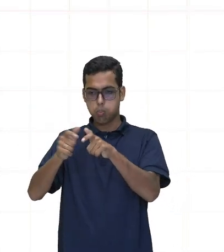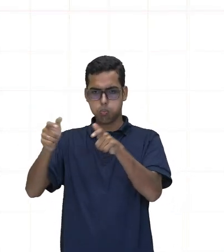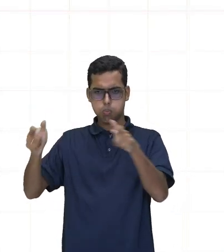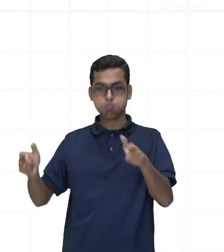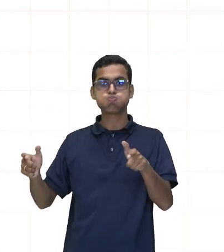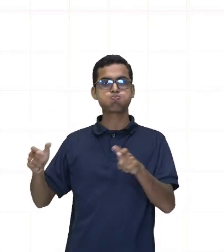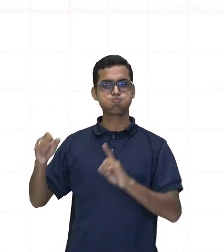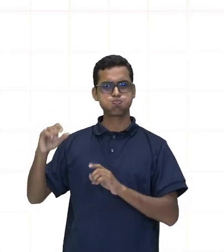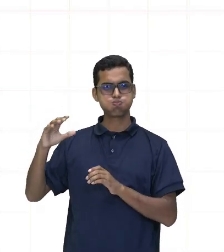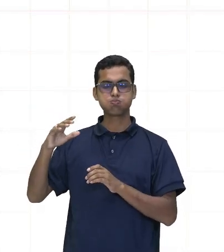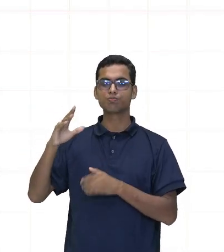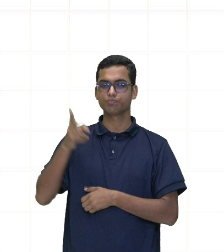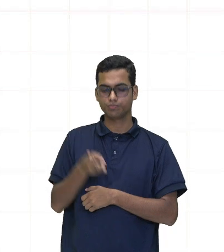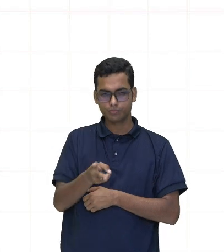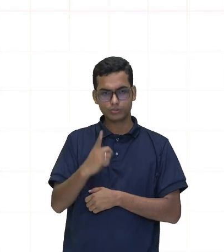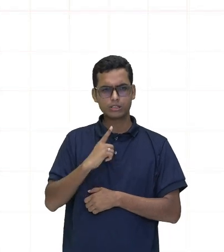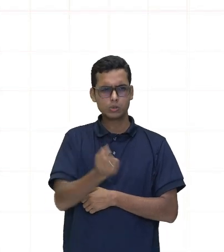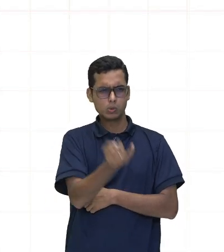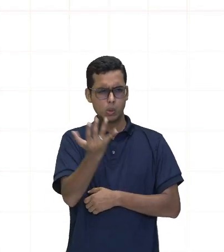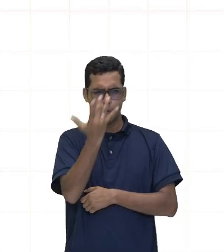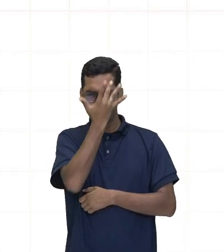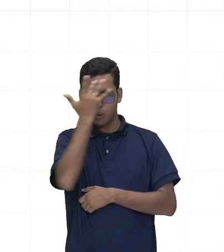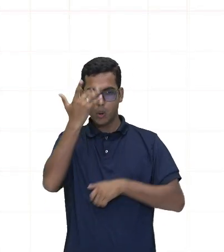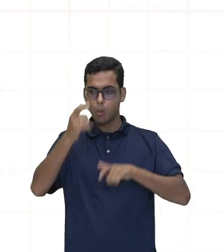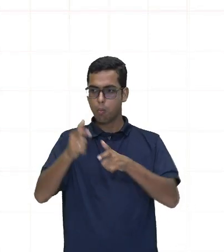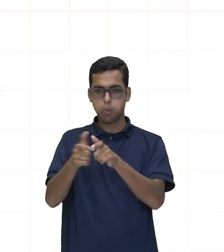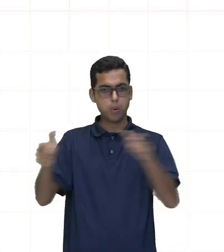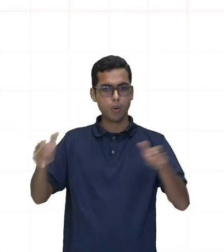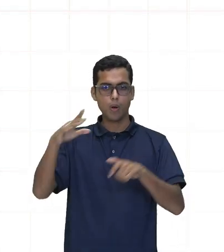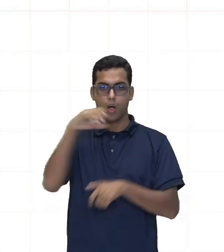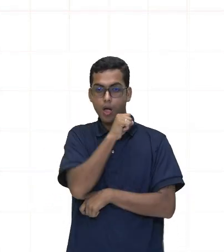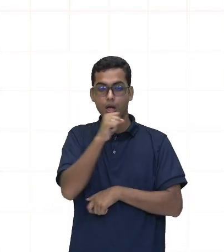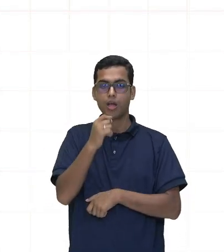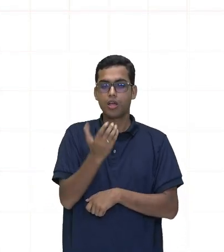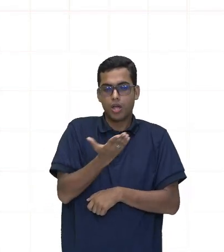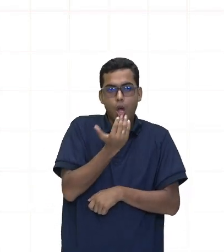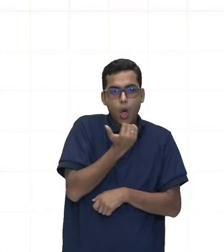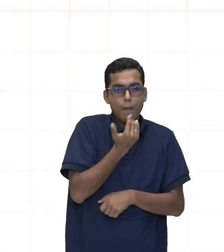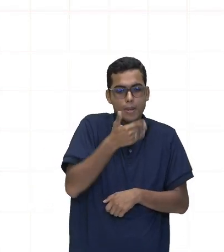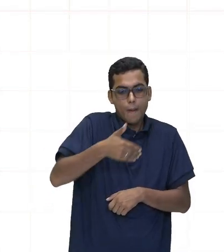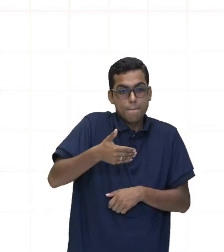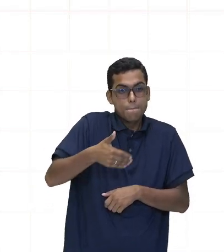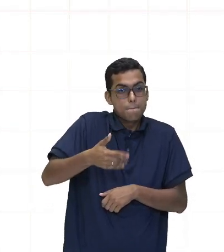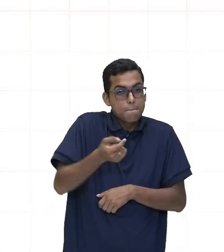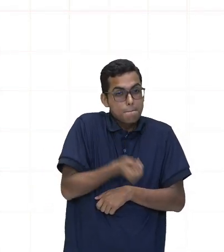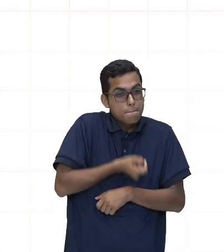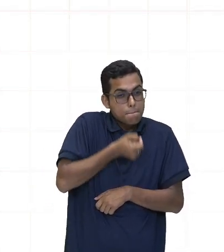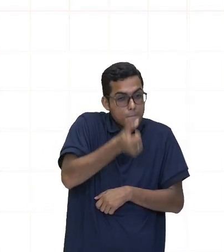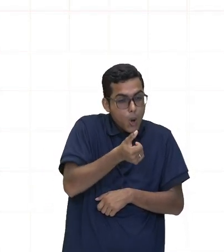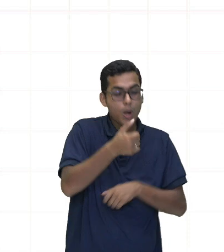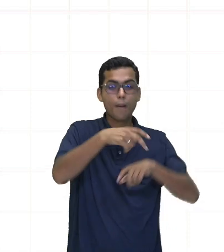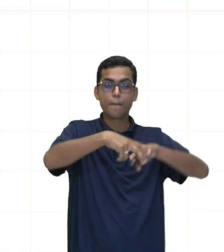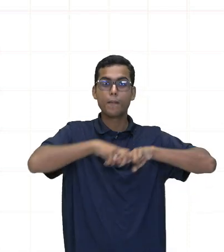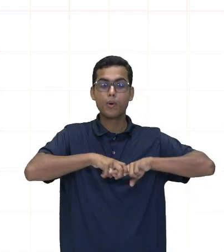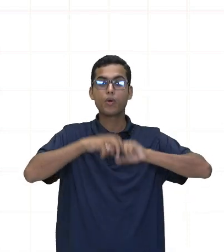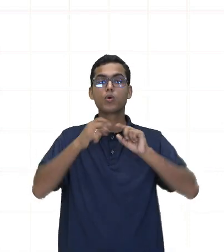urbano. Porque, na medida em que eu tenho essas trocas ocorrendo com